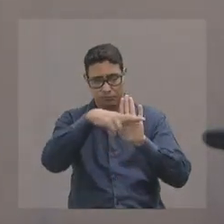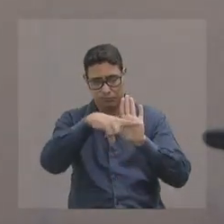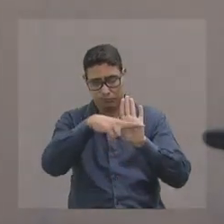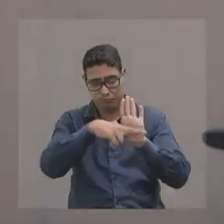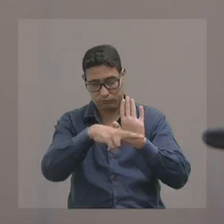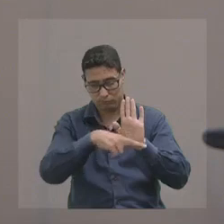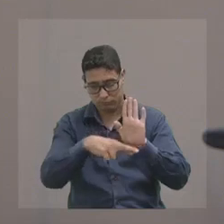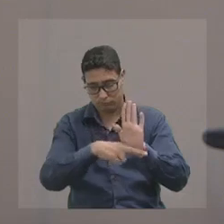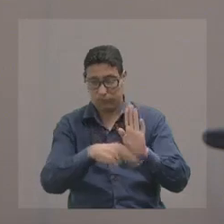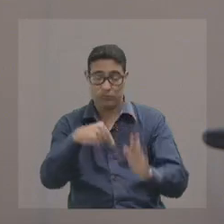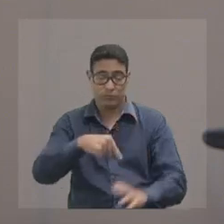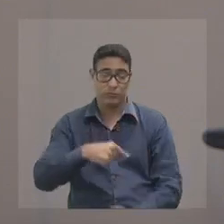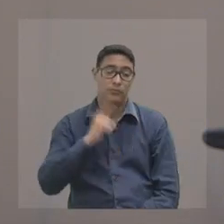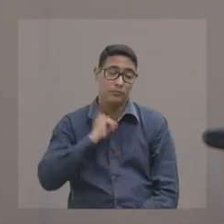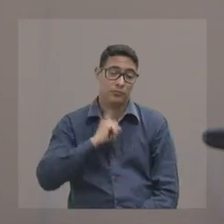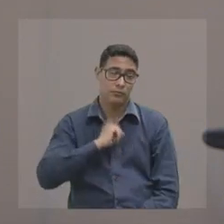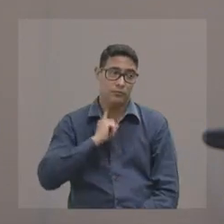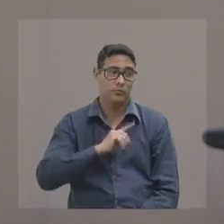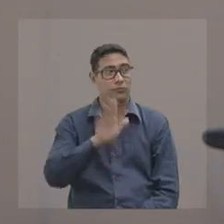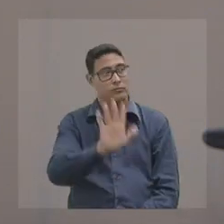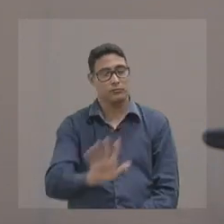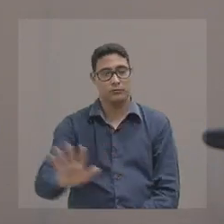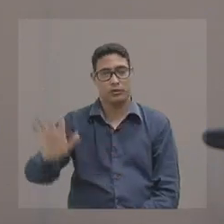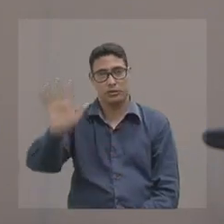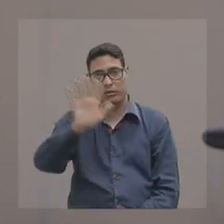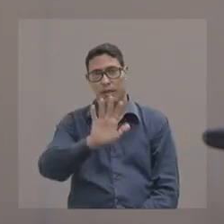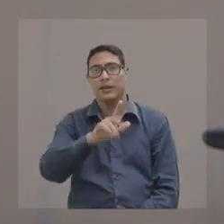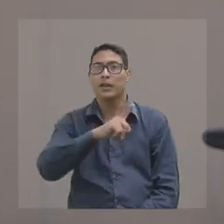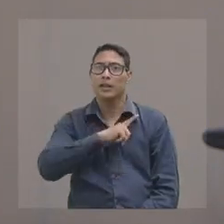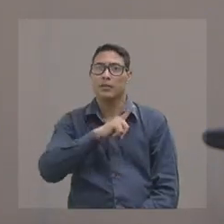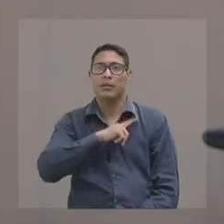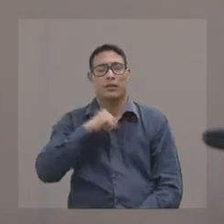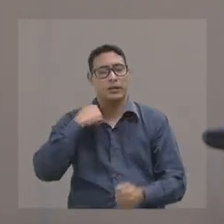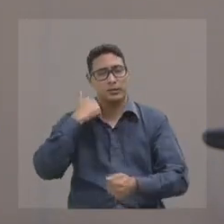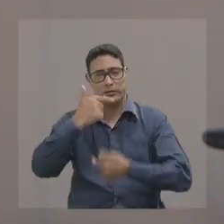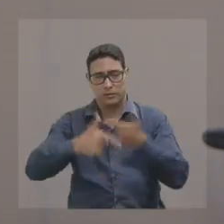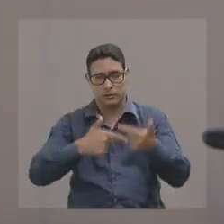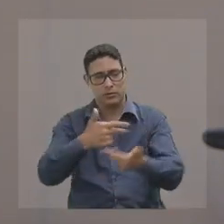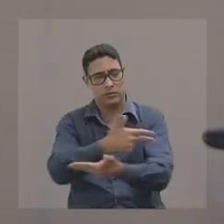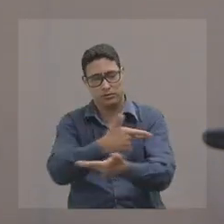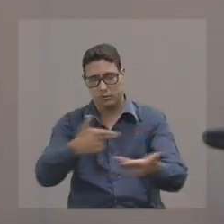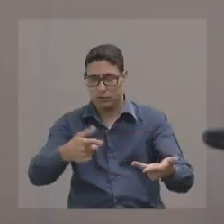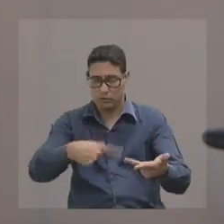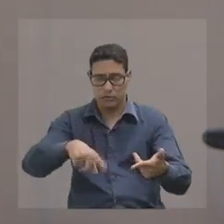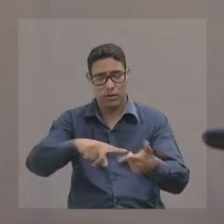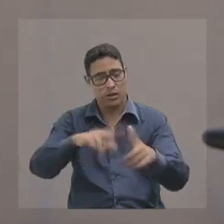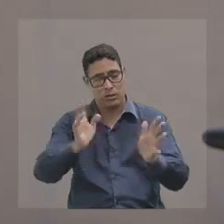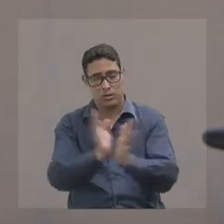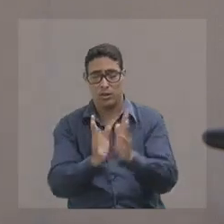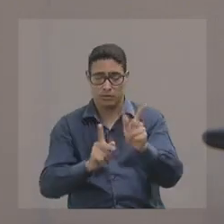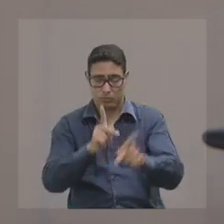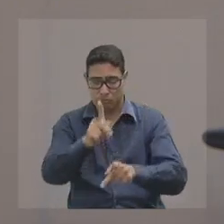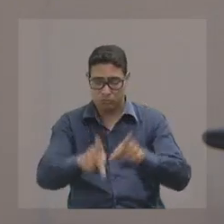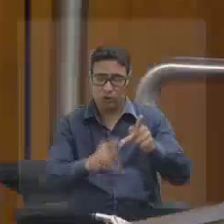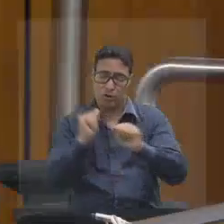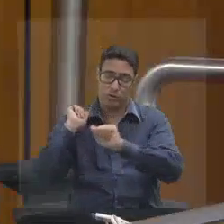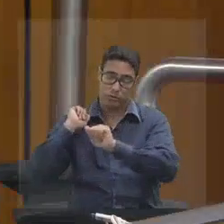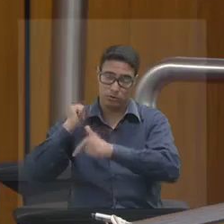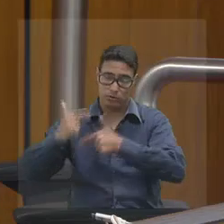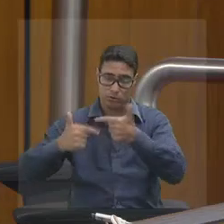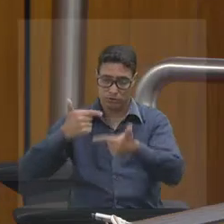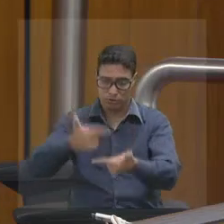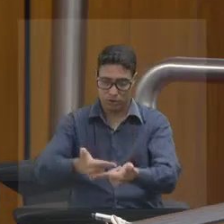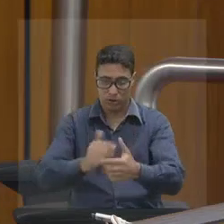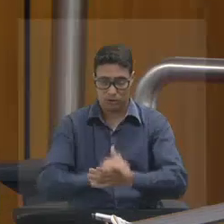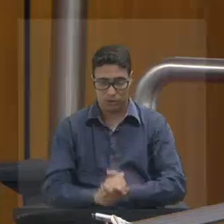oitiva no estado de Minas Gerais e para legitimidade avós das Comunidades tradicionais e de fato eu